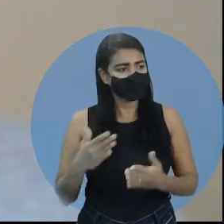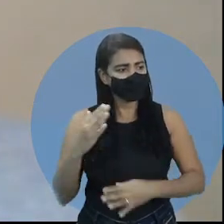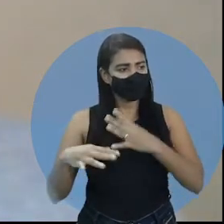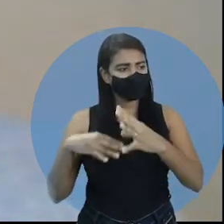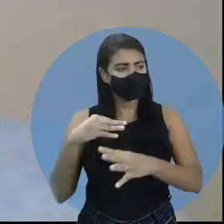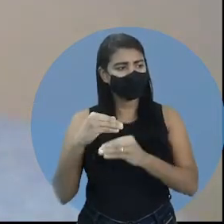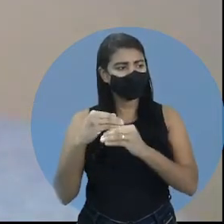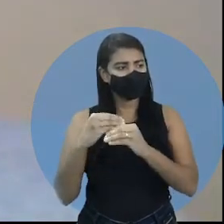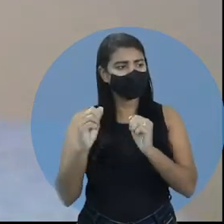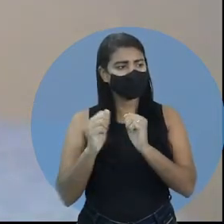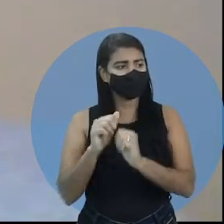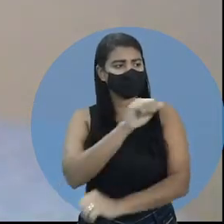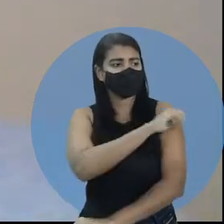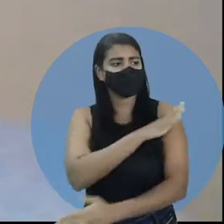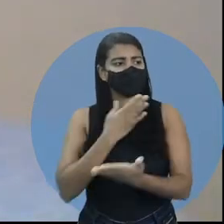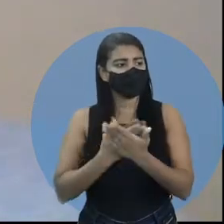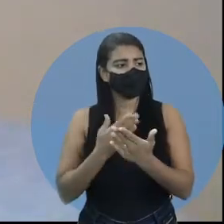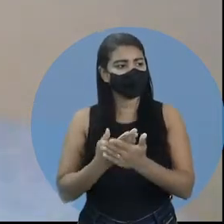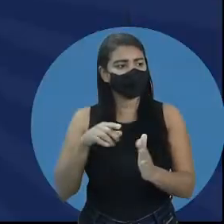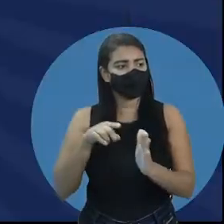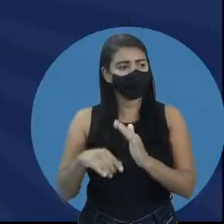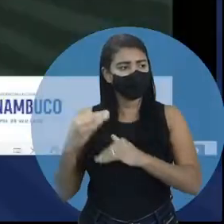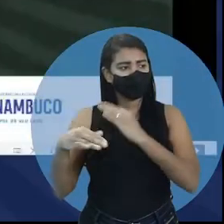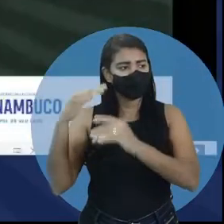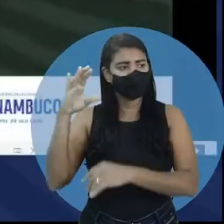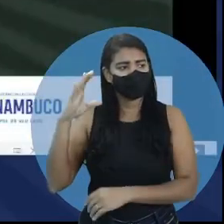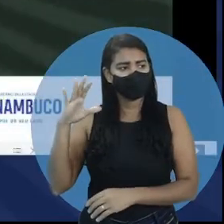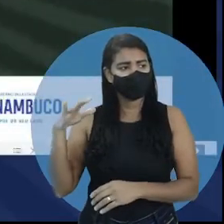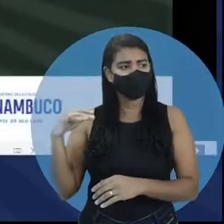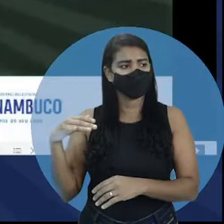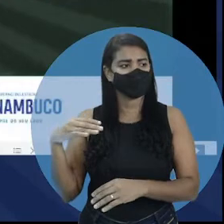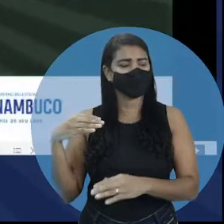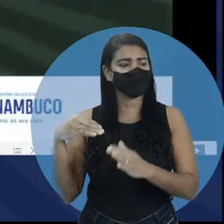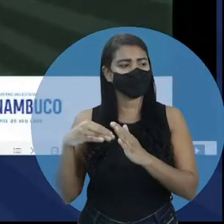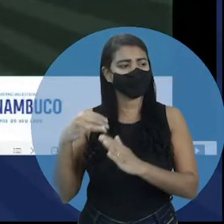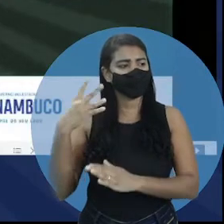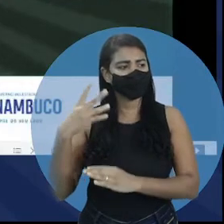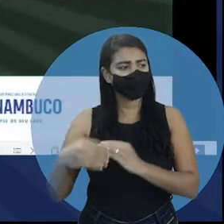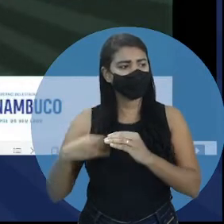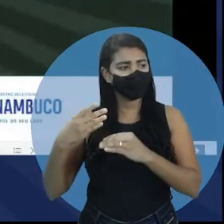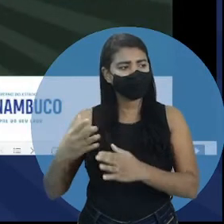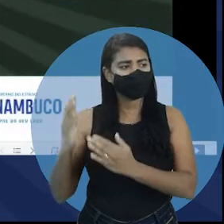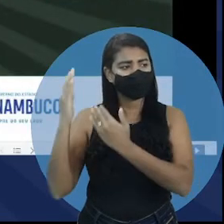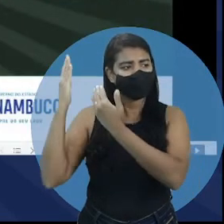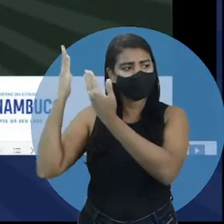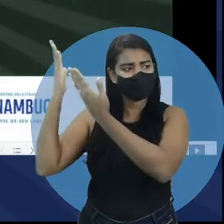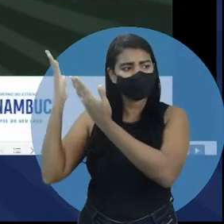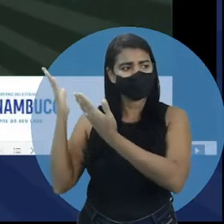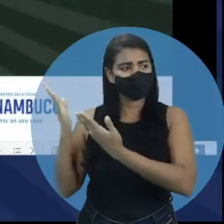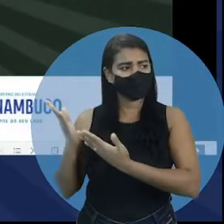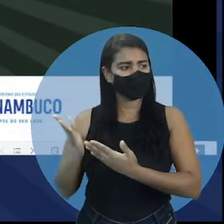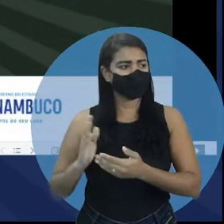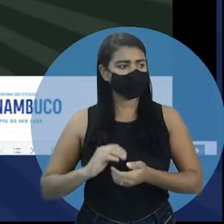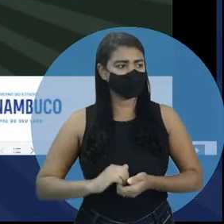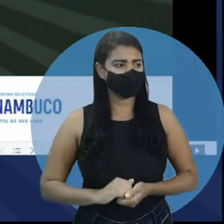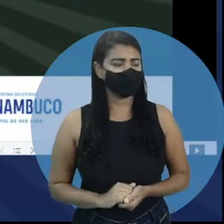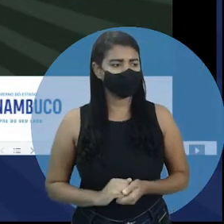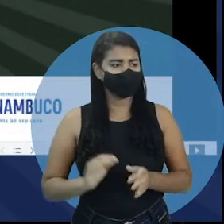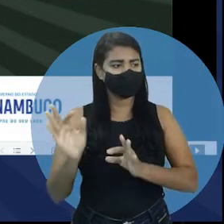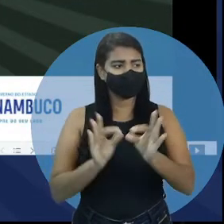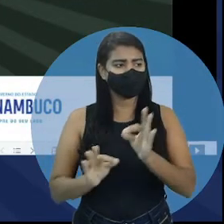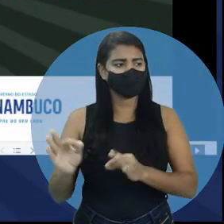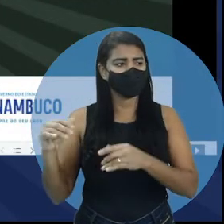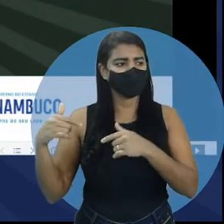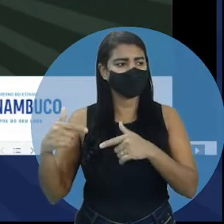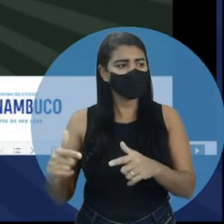desenvolvi com os meus alunos da iniciação científica e nesses últimos 4 anos, lá na Erém Eurídice Cadaval, a gente vem fazendo um trabalho